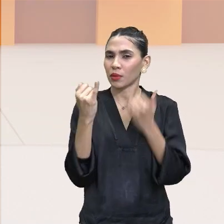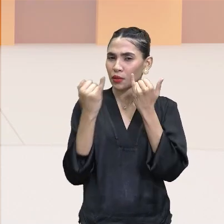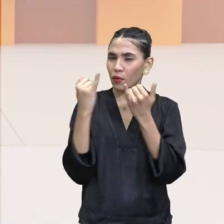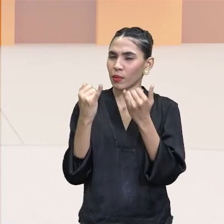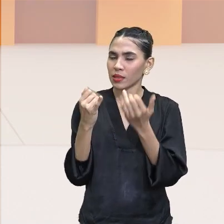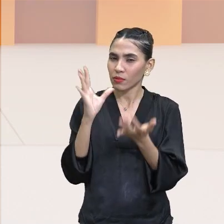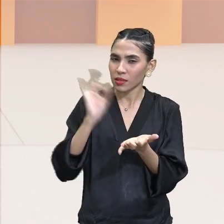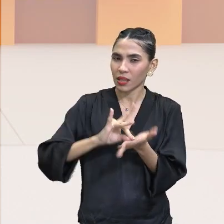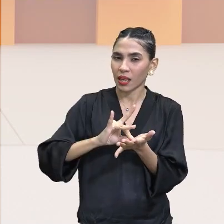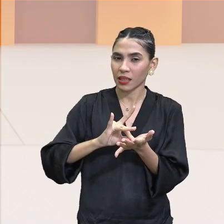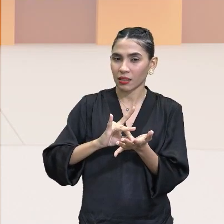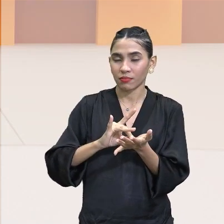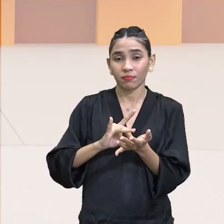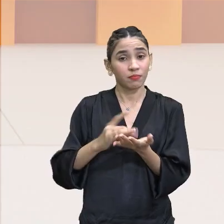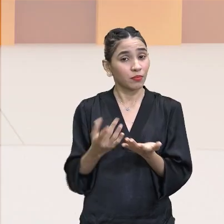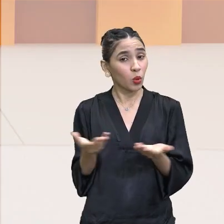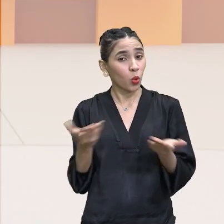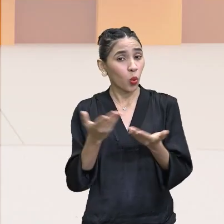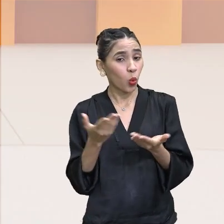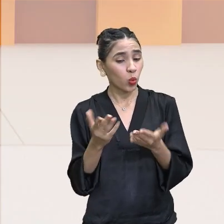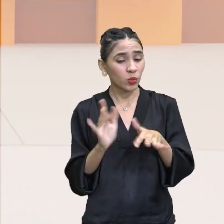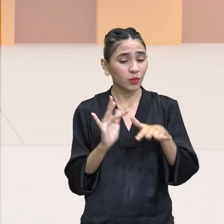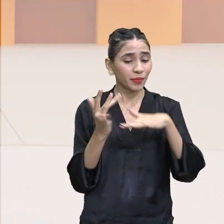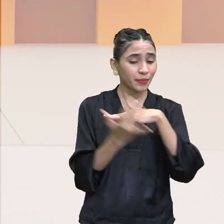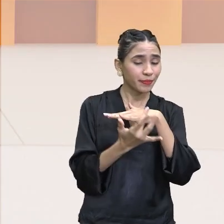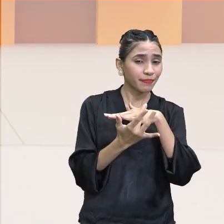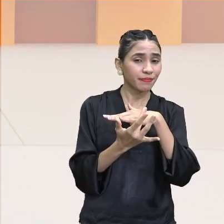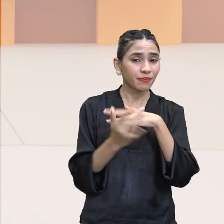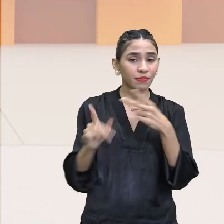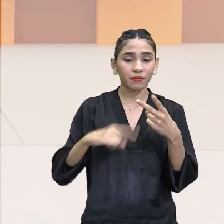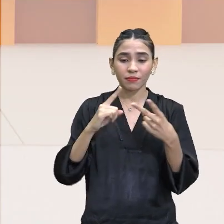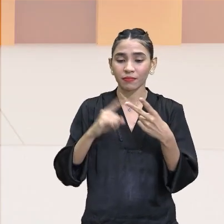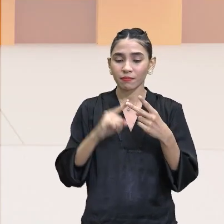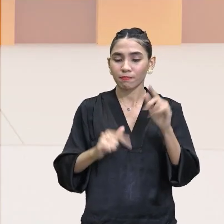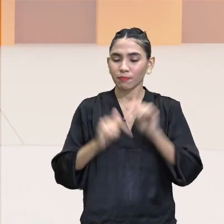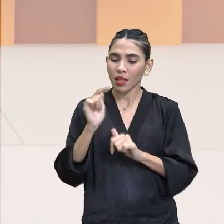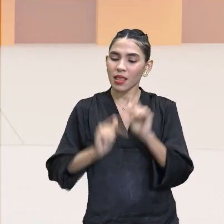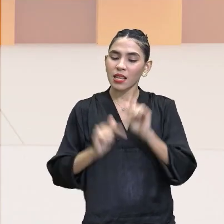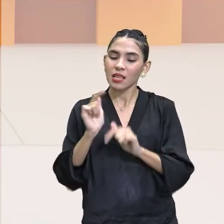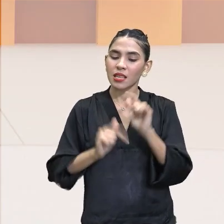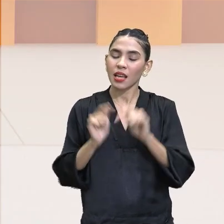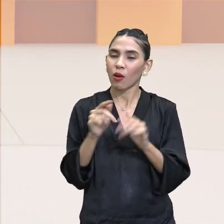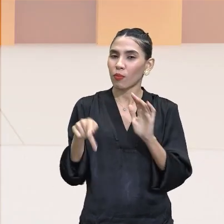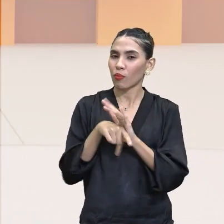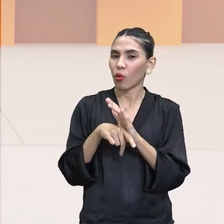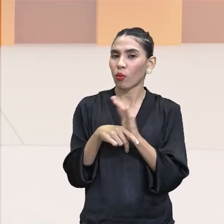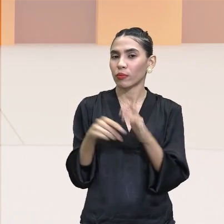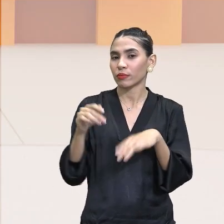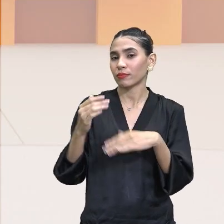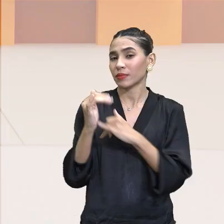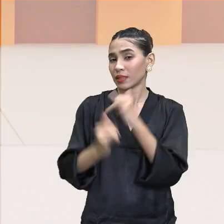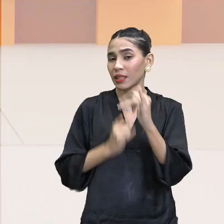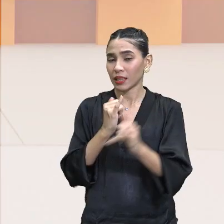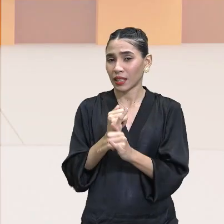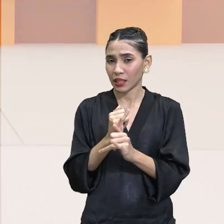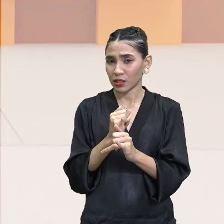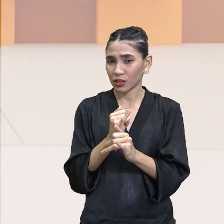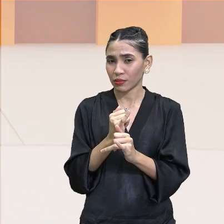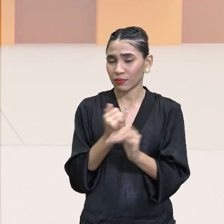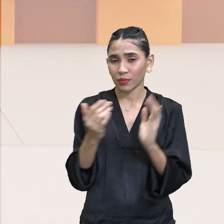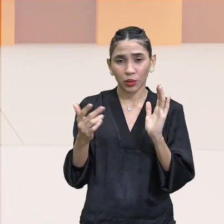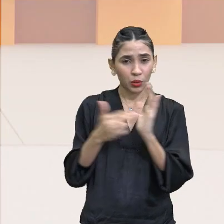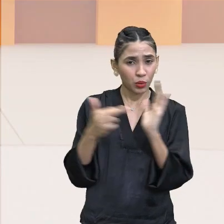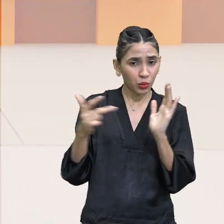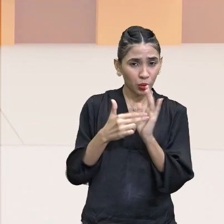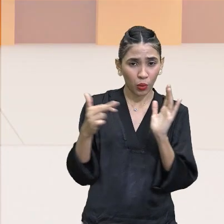de verdade, né? Hoje em dia, com as redes sociais, com a produção de materiais ali pela internet, nem tudo que